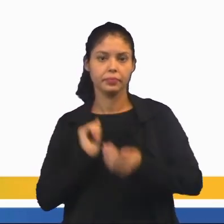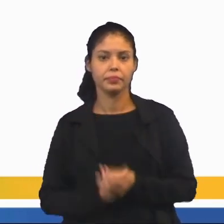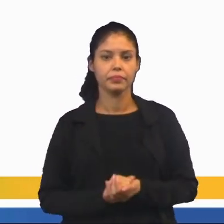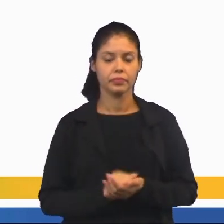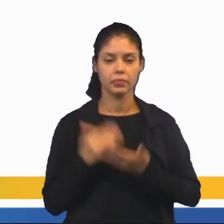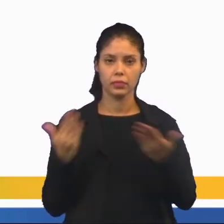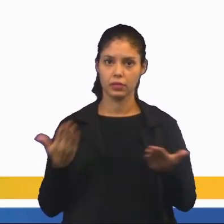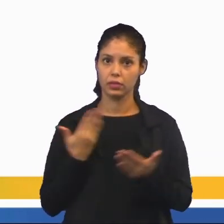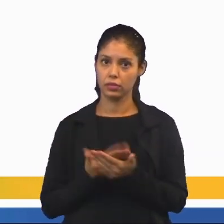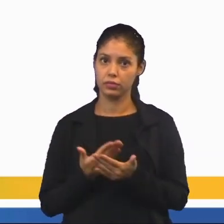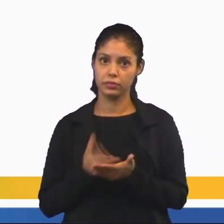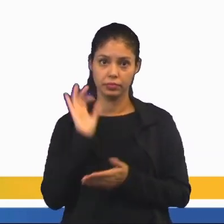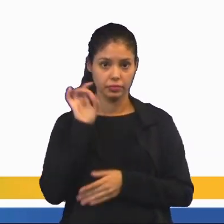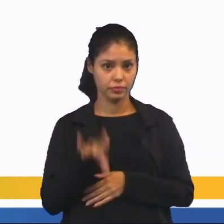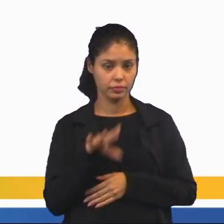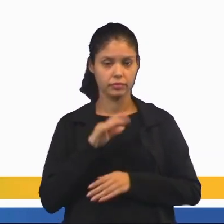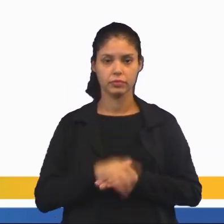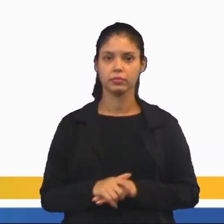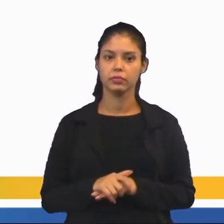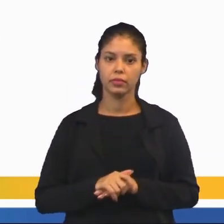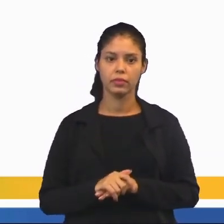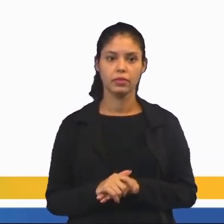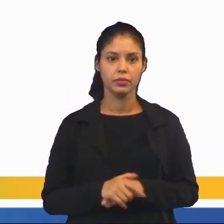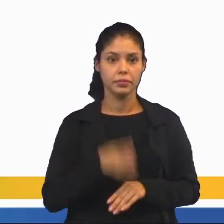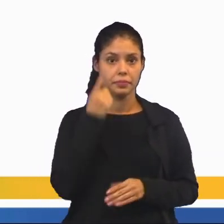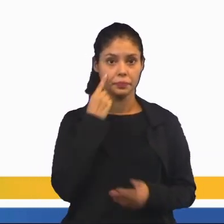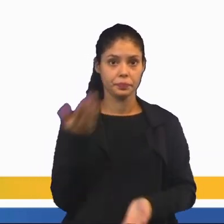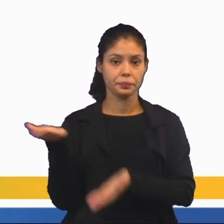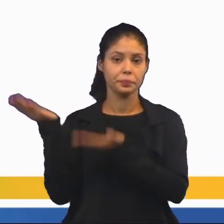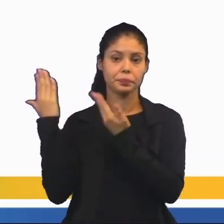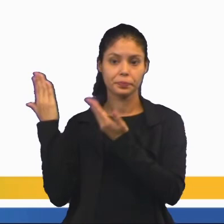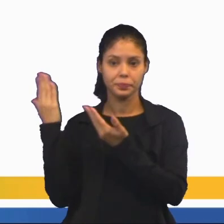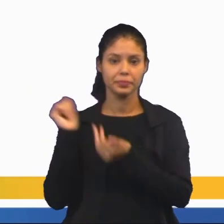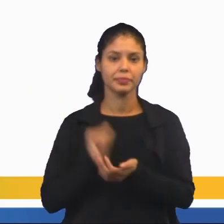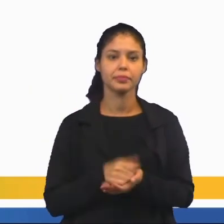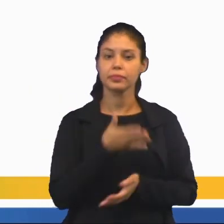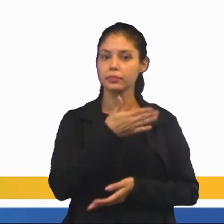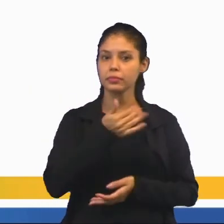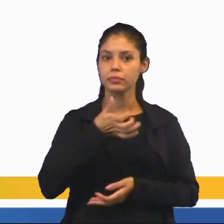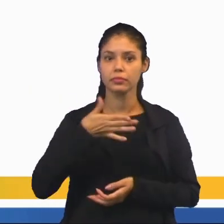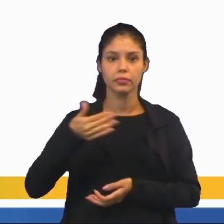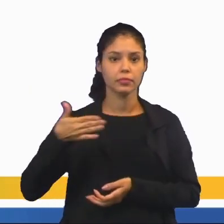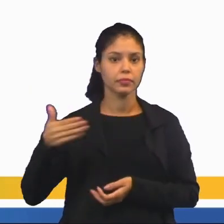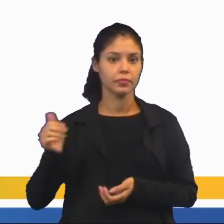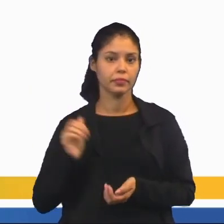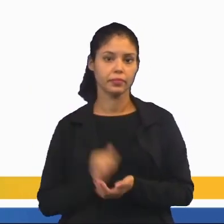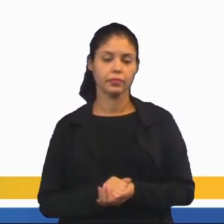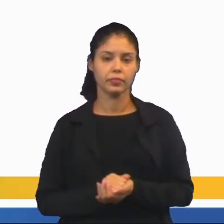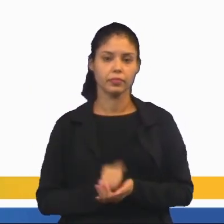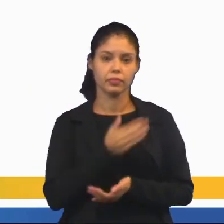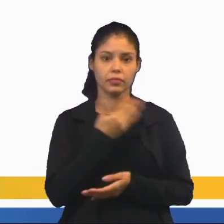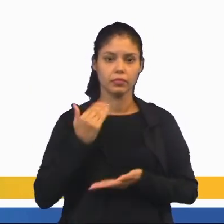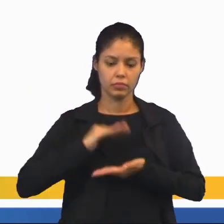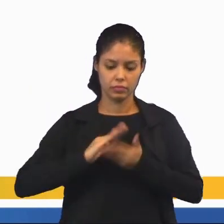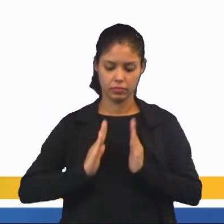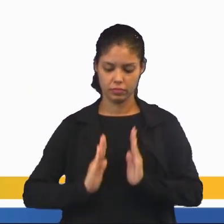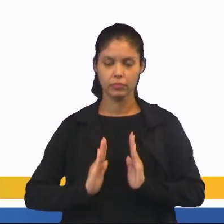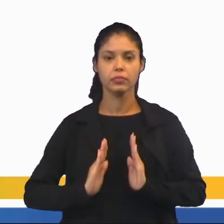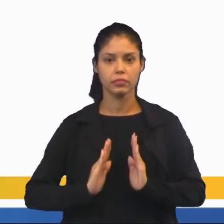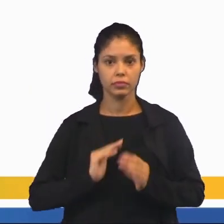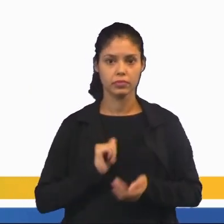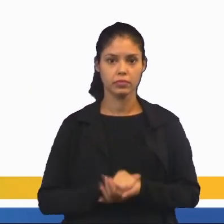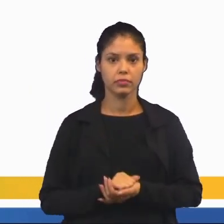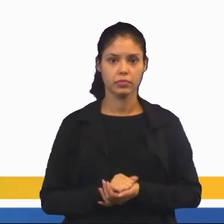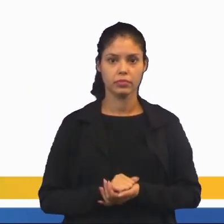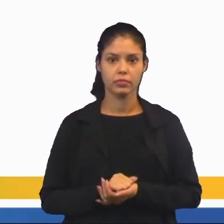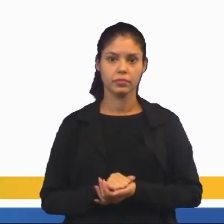ultraprocessado. E a nossa última imagem, olha só, nós temos aqui o peixe em conserva, que comumente